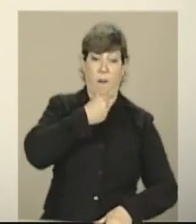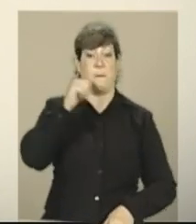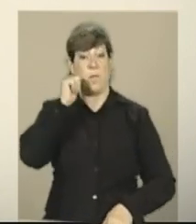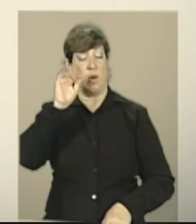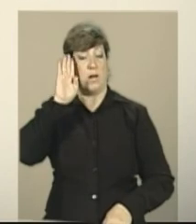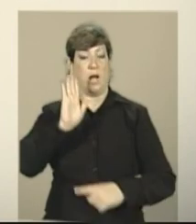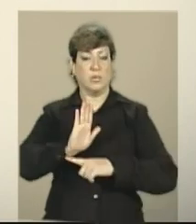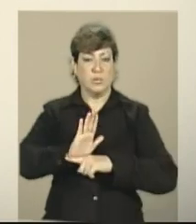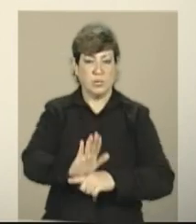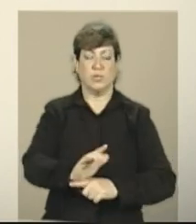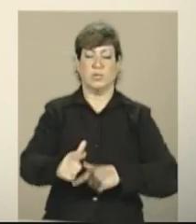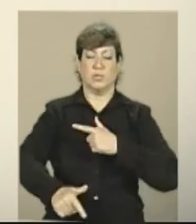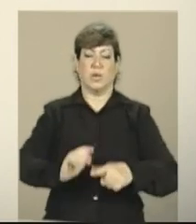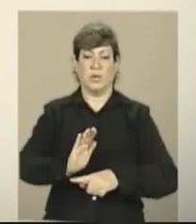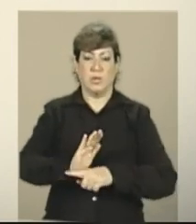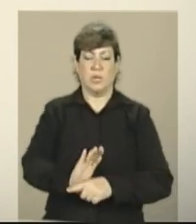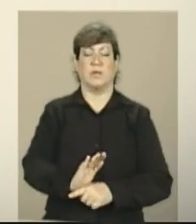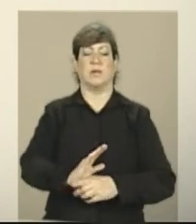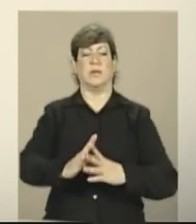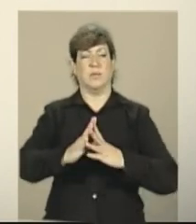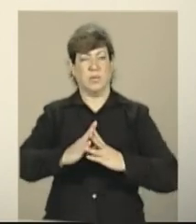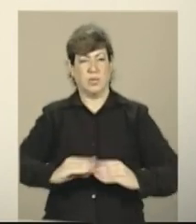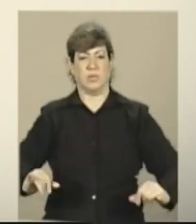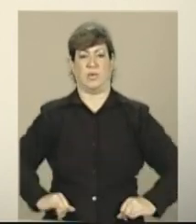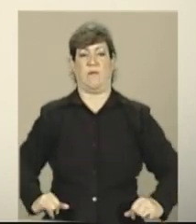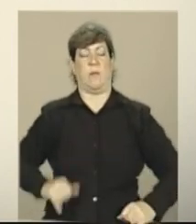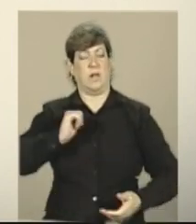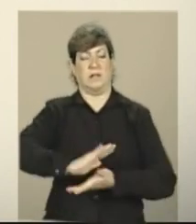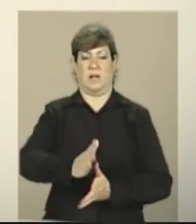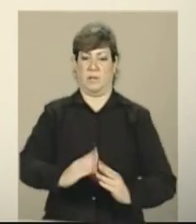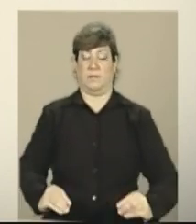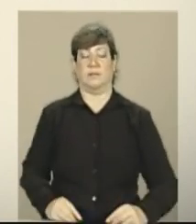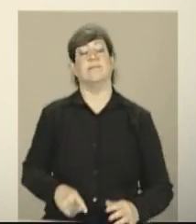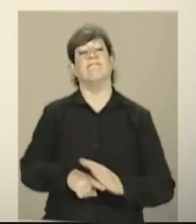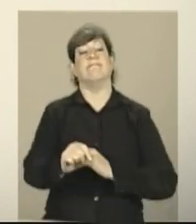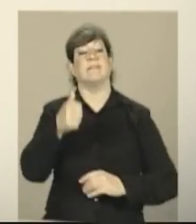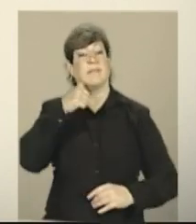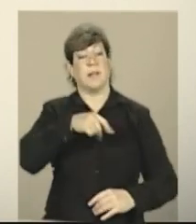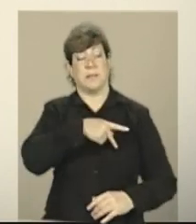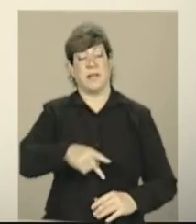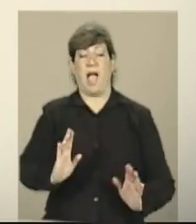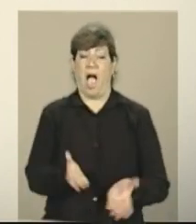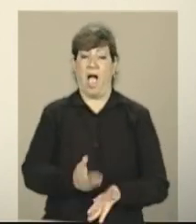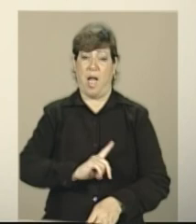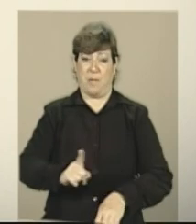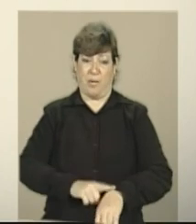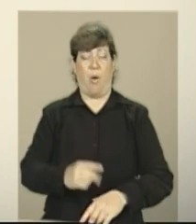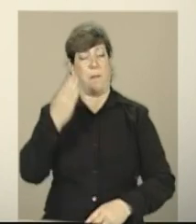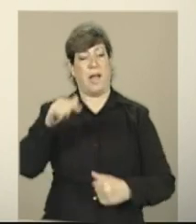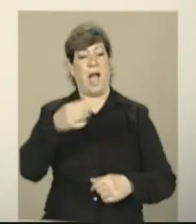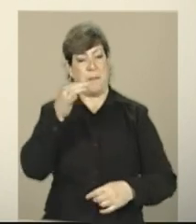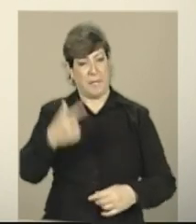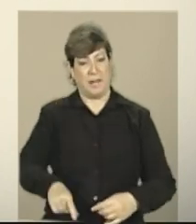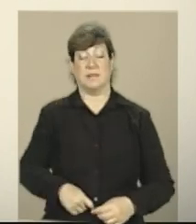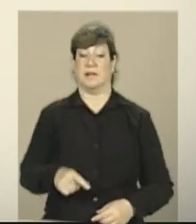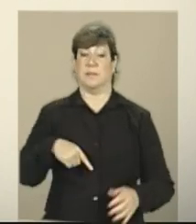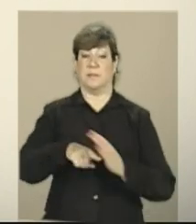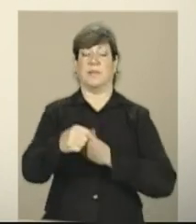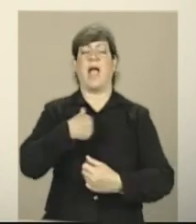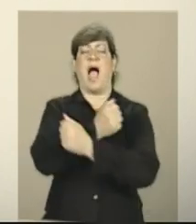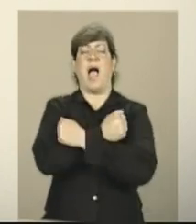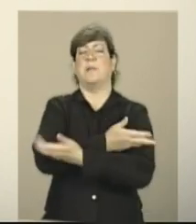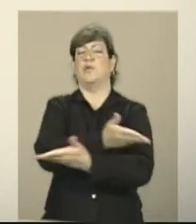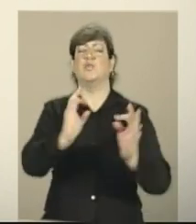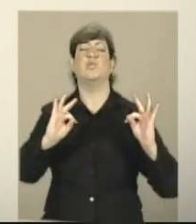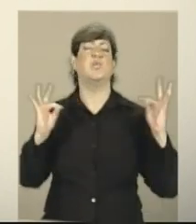homens e mulheres a luta contra a discriminação da mulher infelizmente Nosso Tempo Acabou obrigado por mais esse café olha